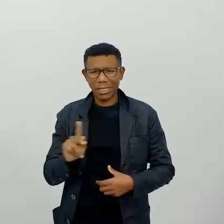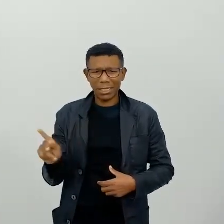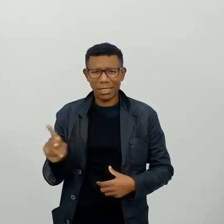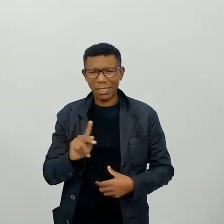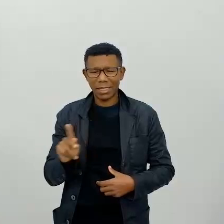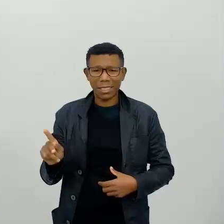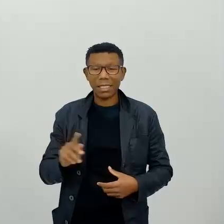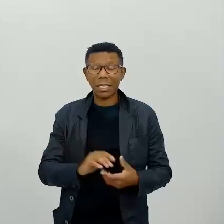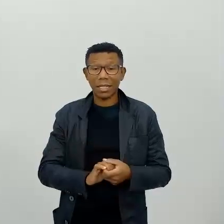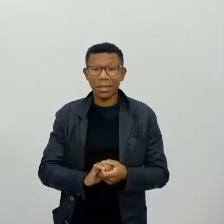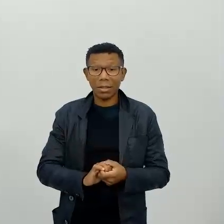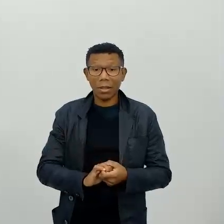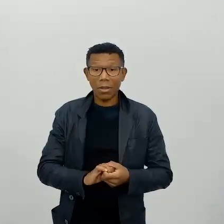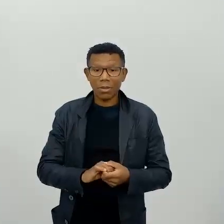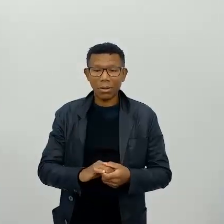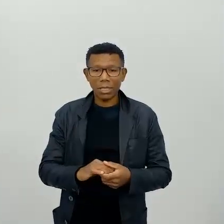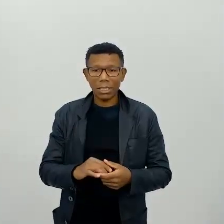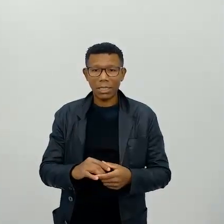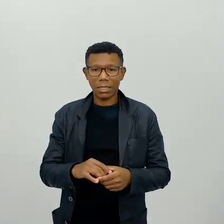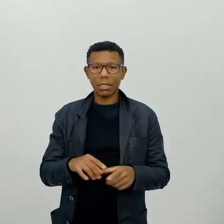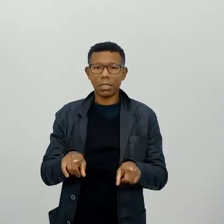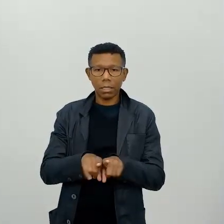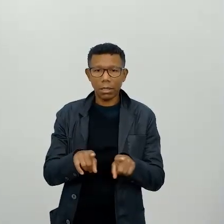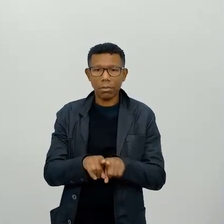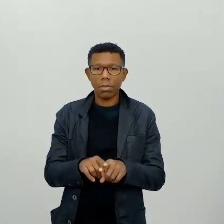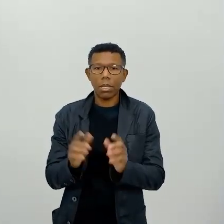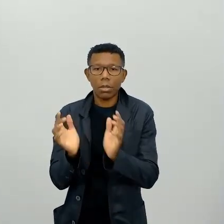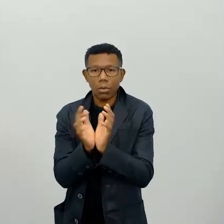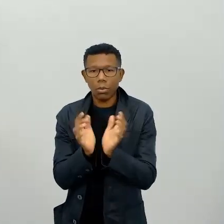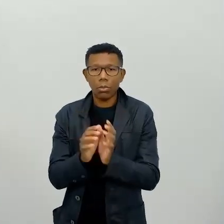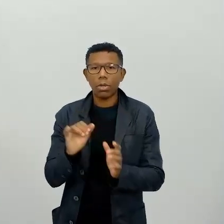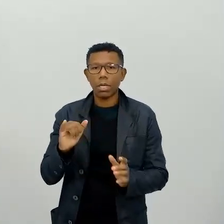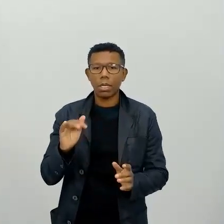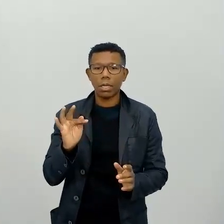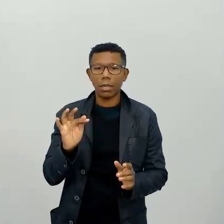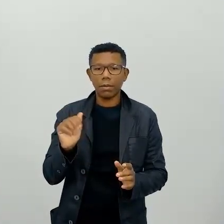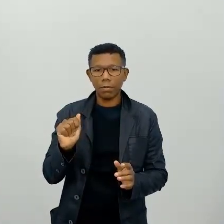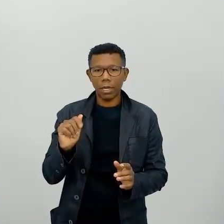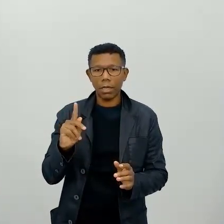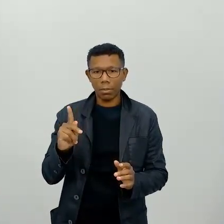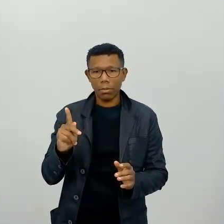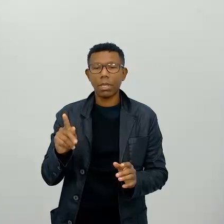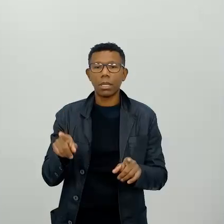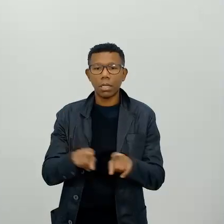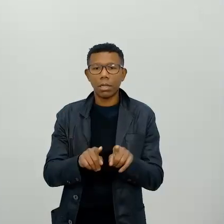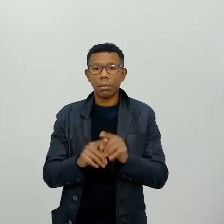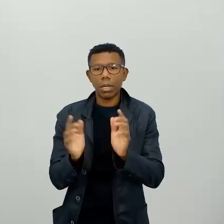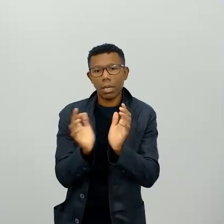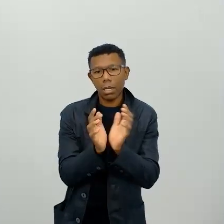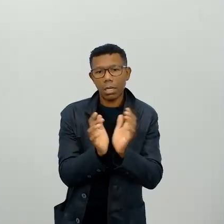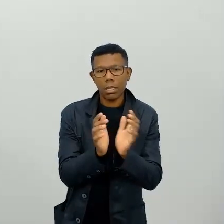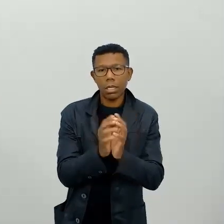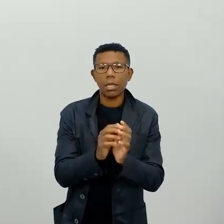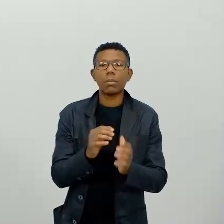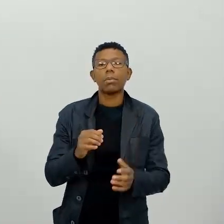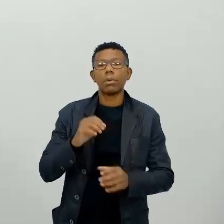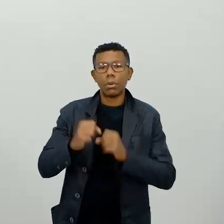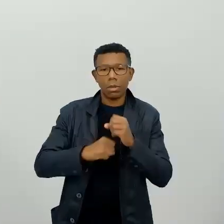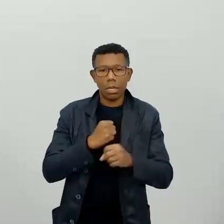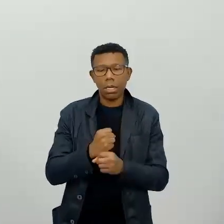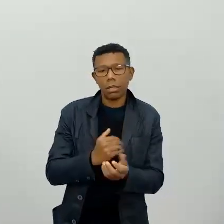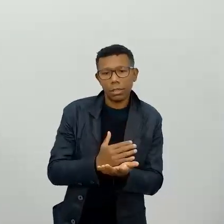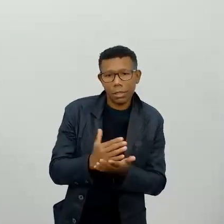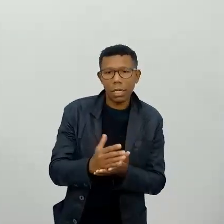Silvana Lima, sou também formadora da equipe IFAP, colaboro um pouco mais com a equipe dos anos iniciais. Hoje venho aqui